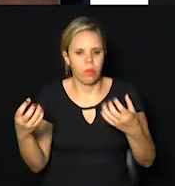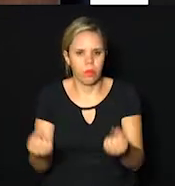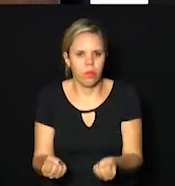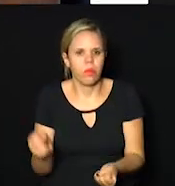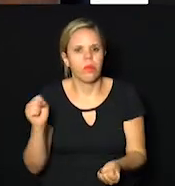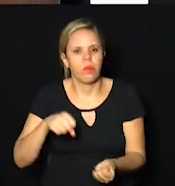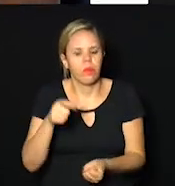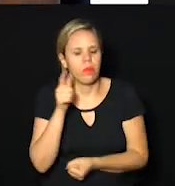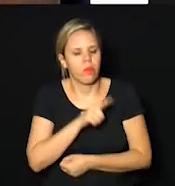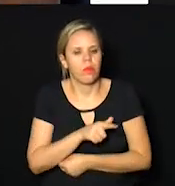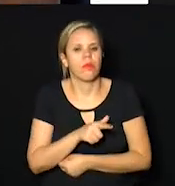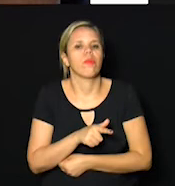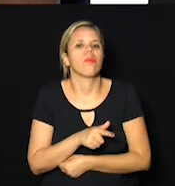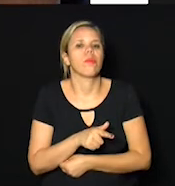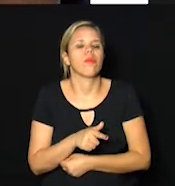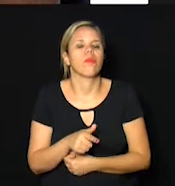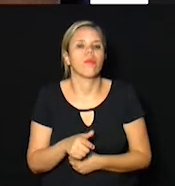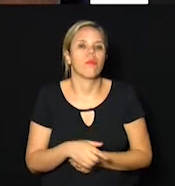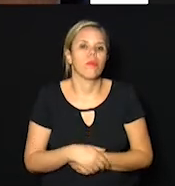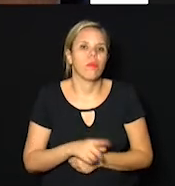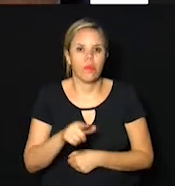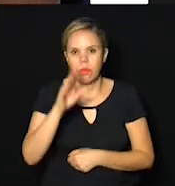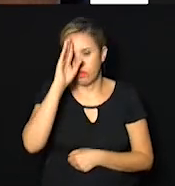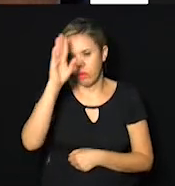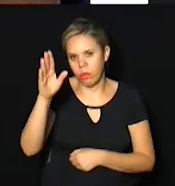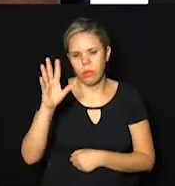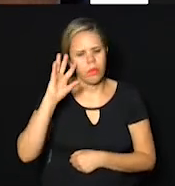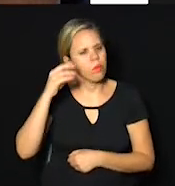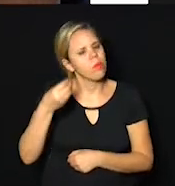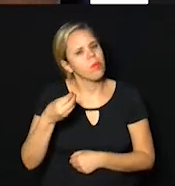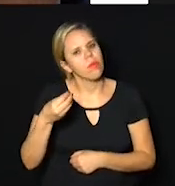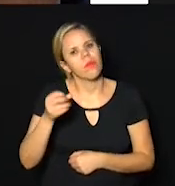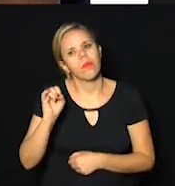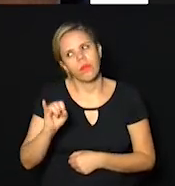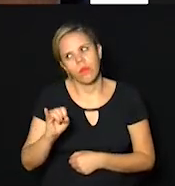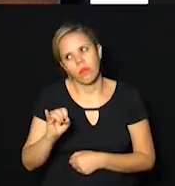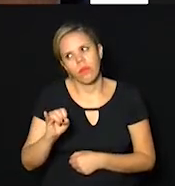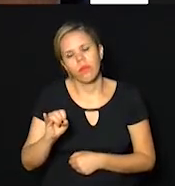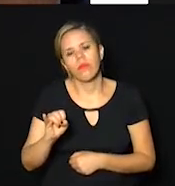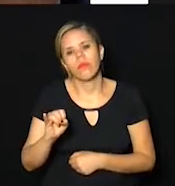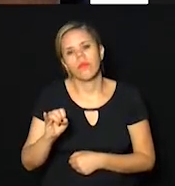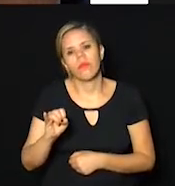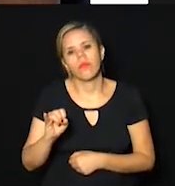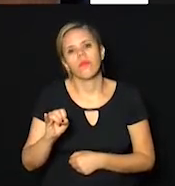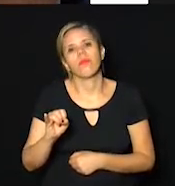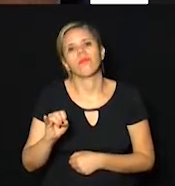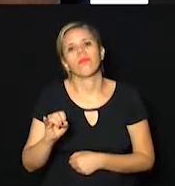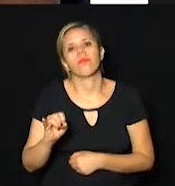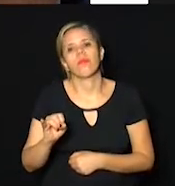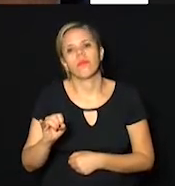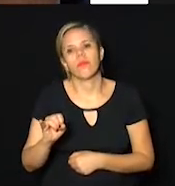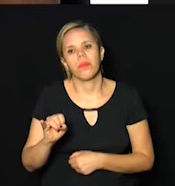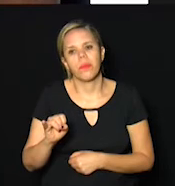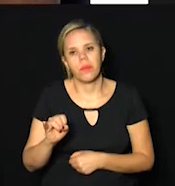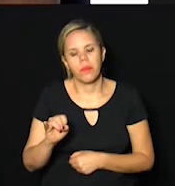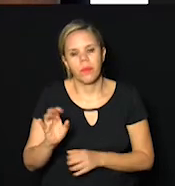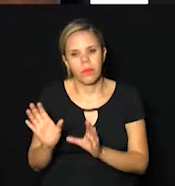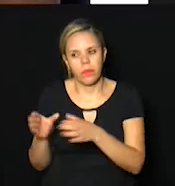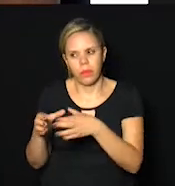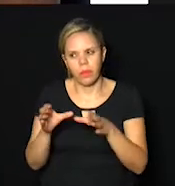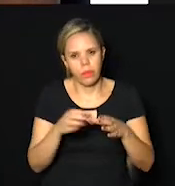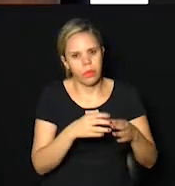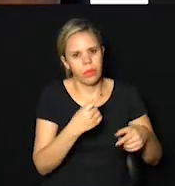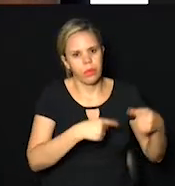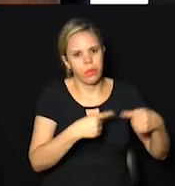sim. Agora, é fundamental entender se esse grupo político